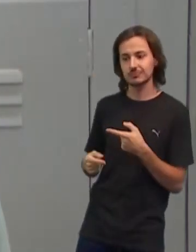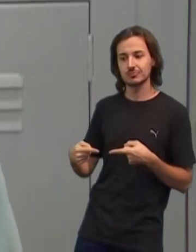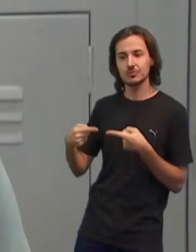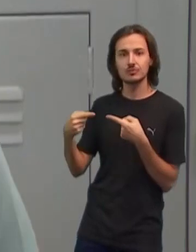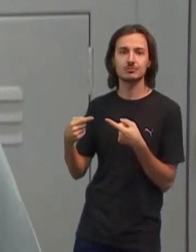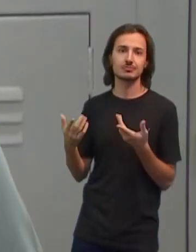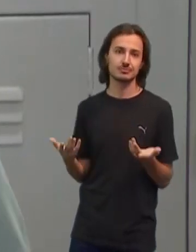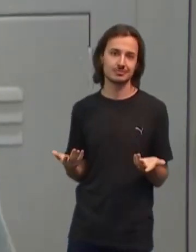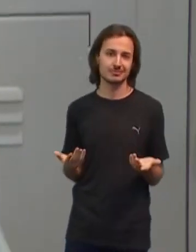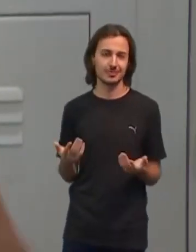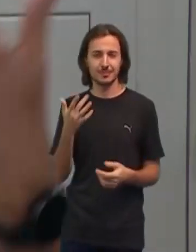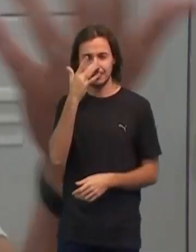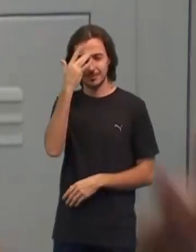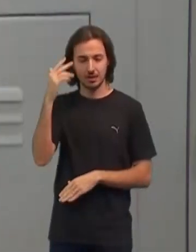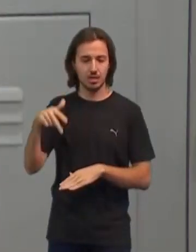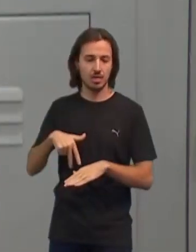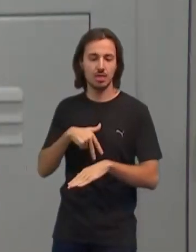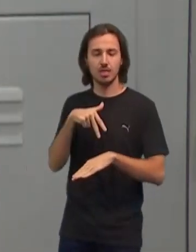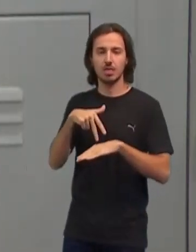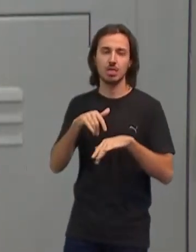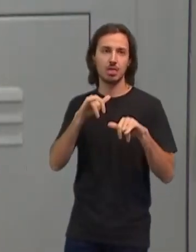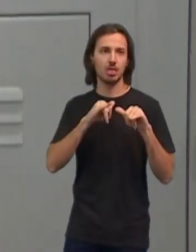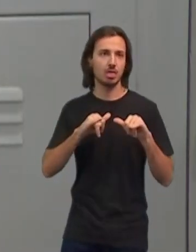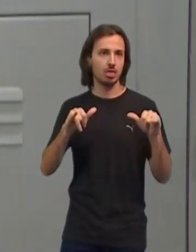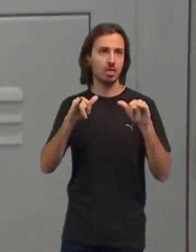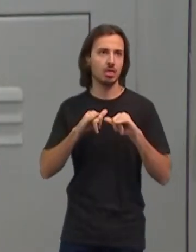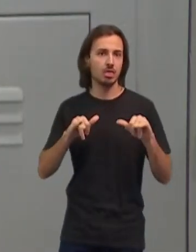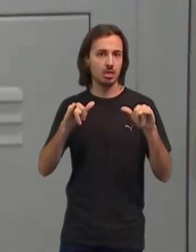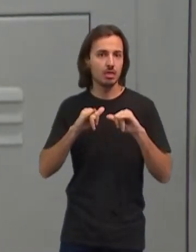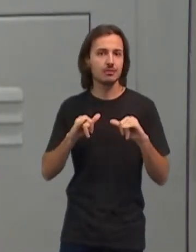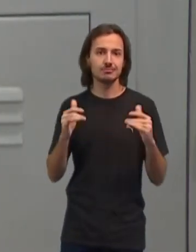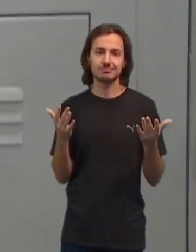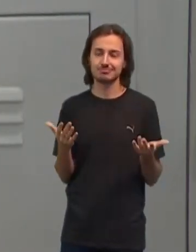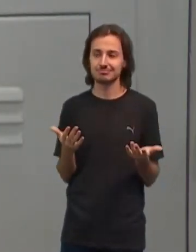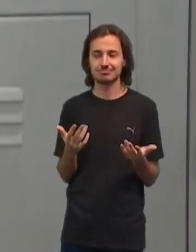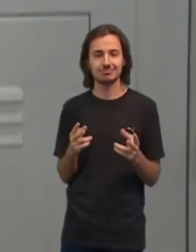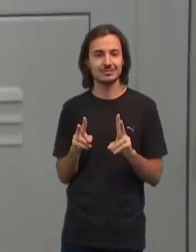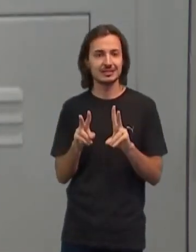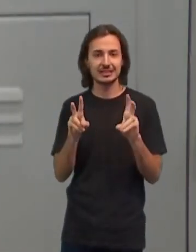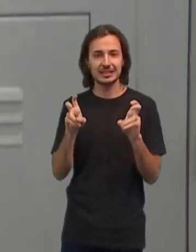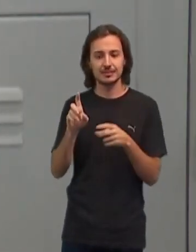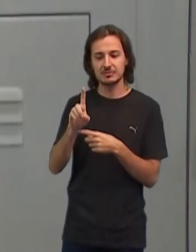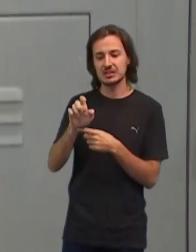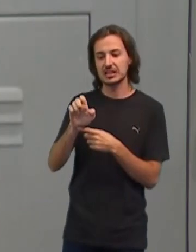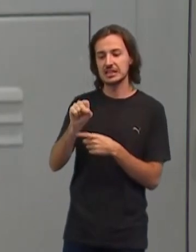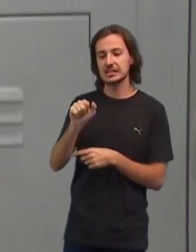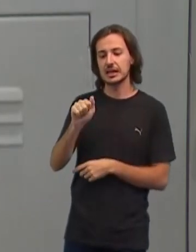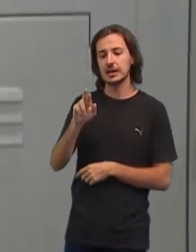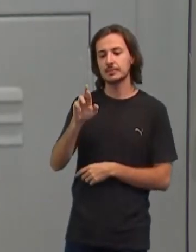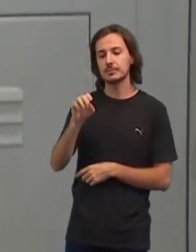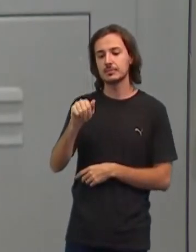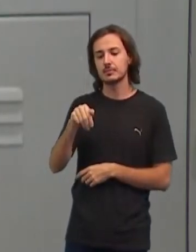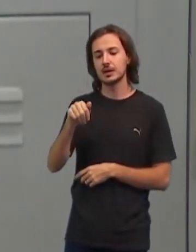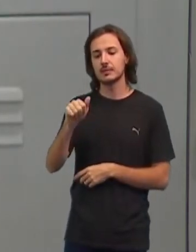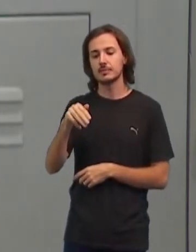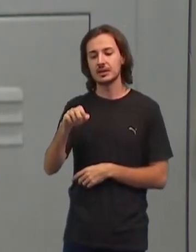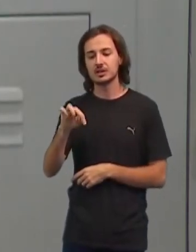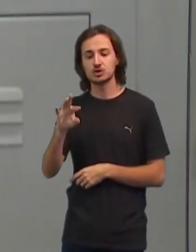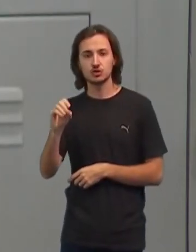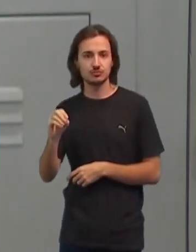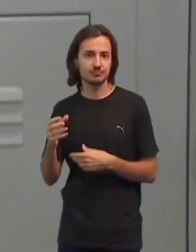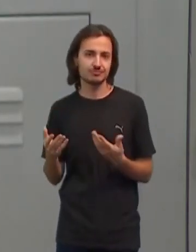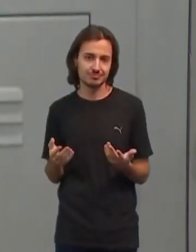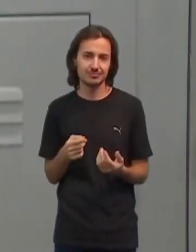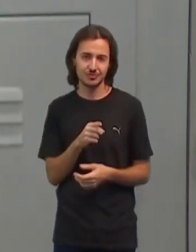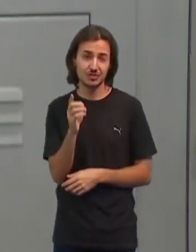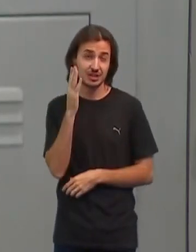a uma situação e falando de outra situação de desarmamento, se o que está às vestes ali mostra o maior armamento que tem, que é a invasão